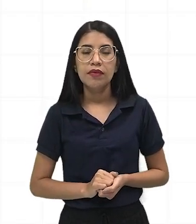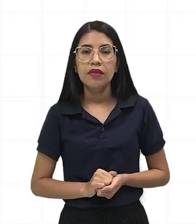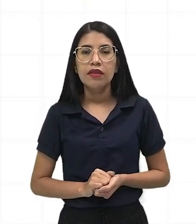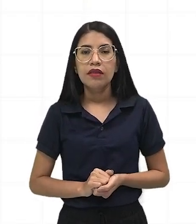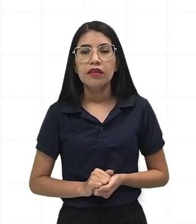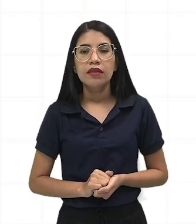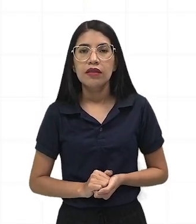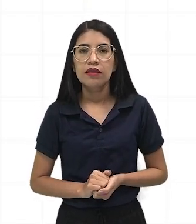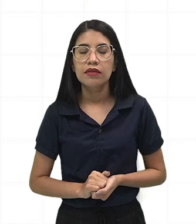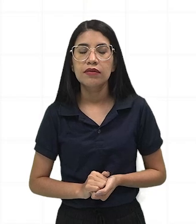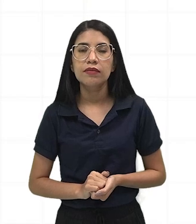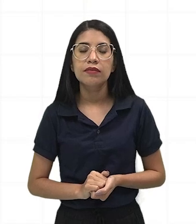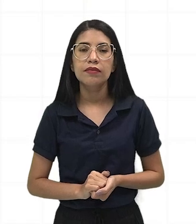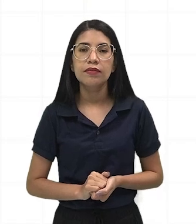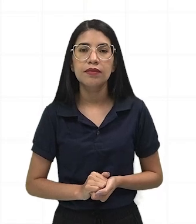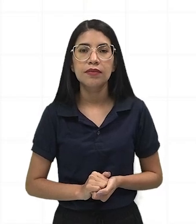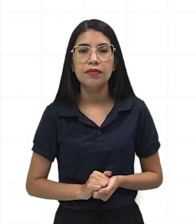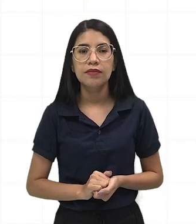população.